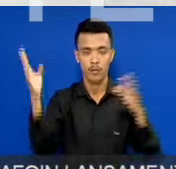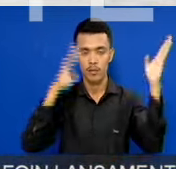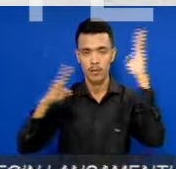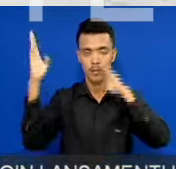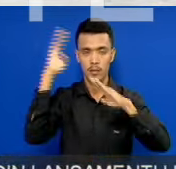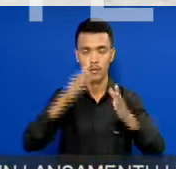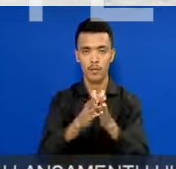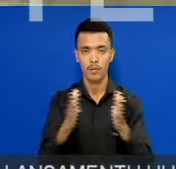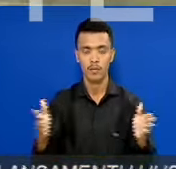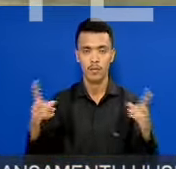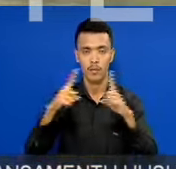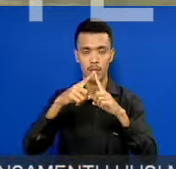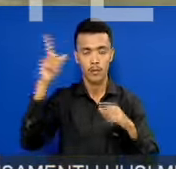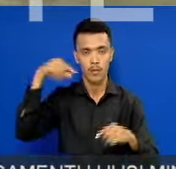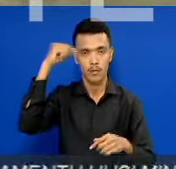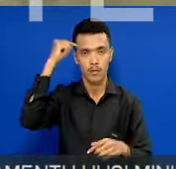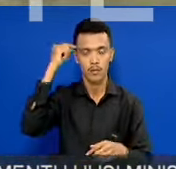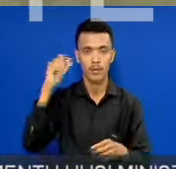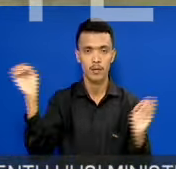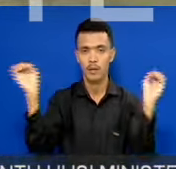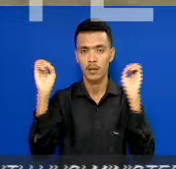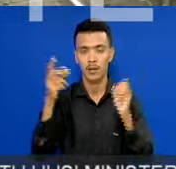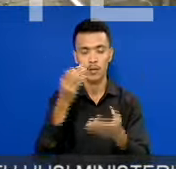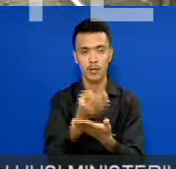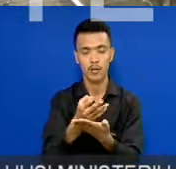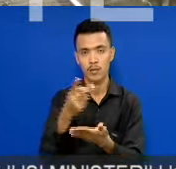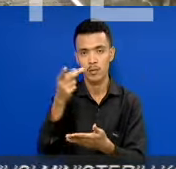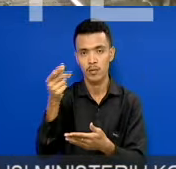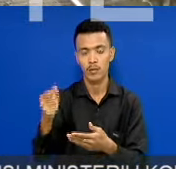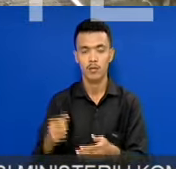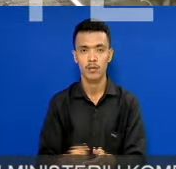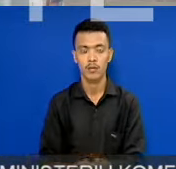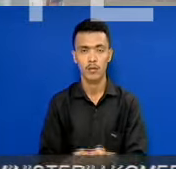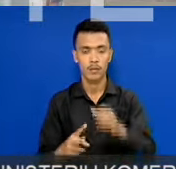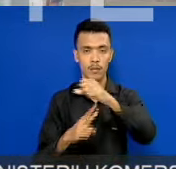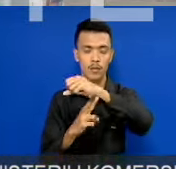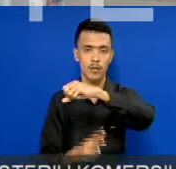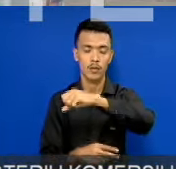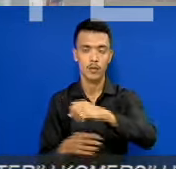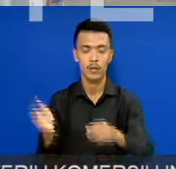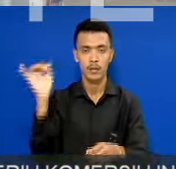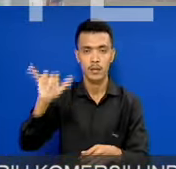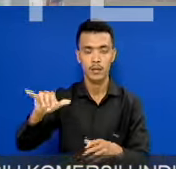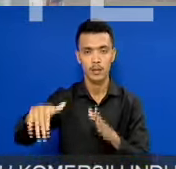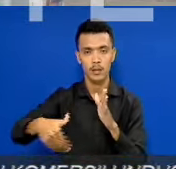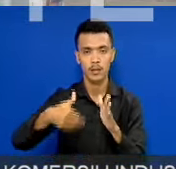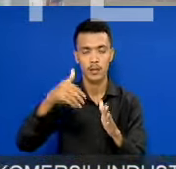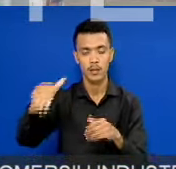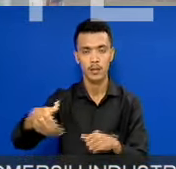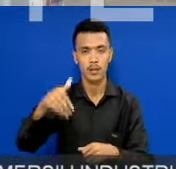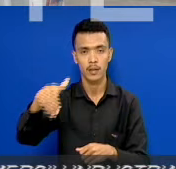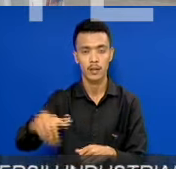governor da mane ne lasu orsang itu par hadi kan ponte sirne ma monu tambah ne sirah ke bebe bebe ponte mos bel monu